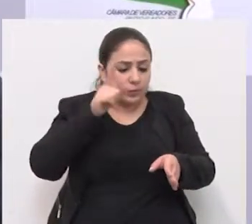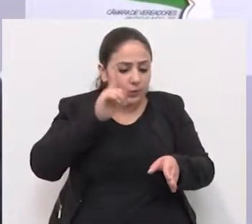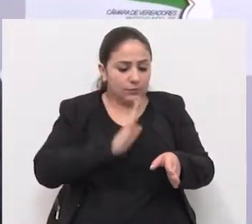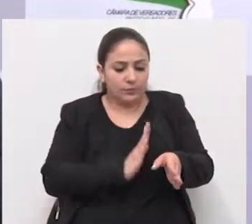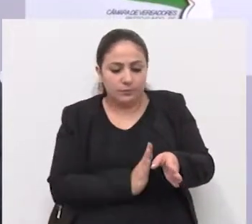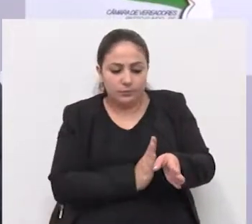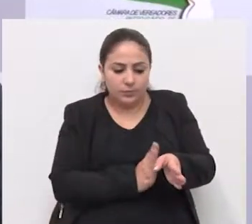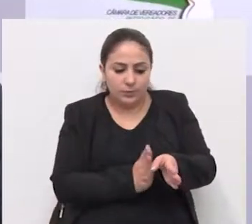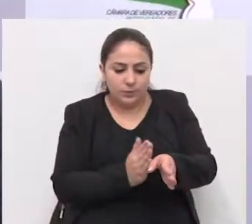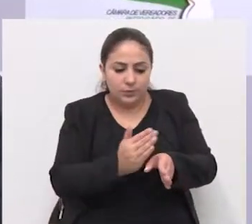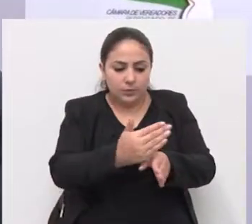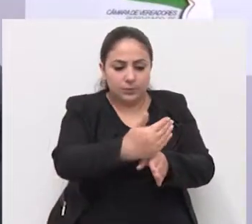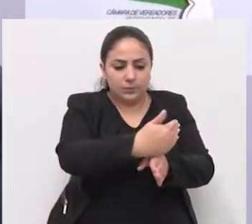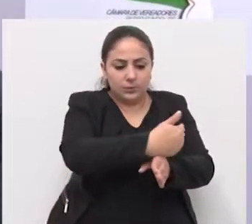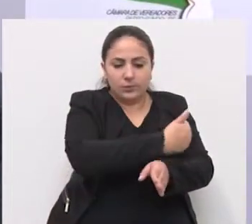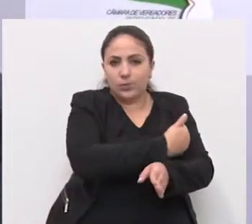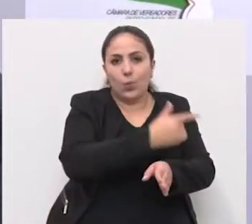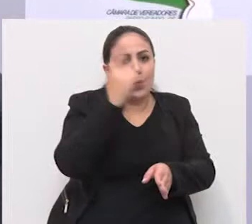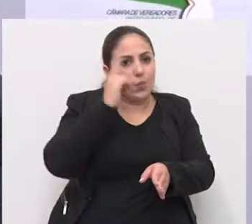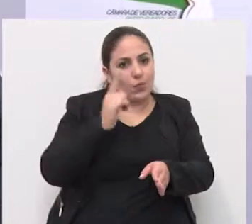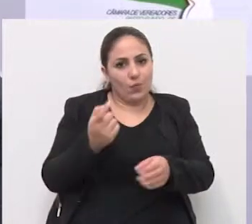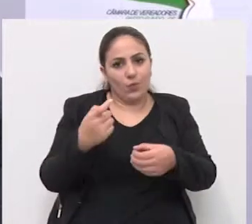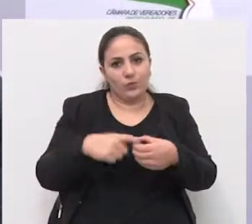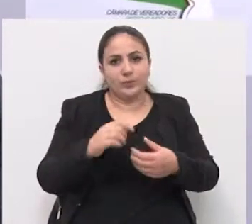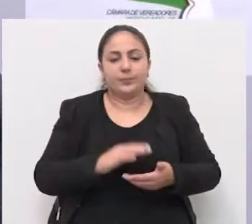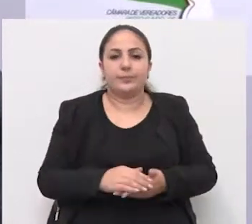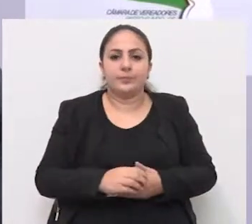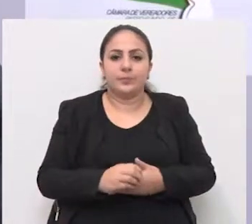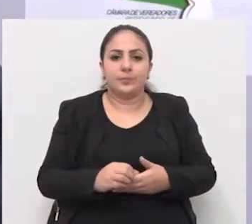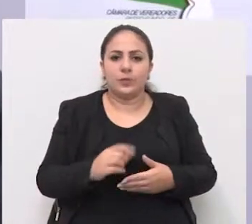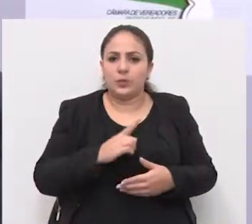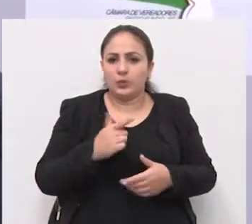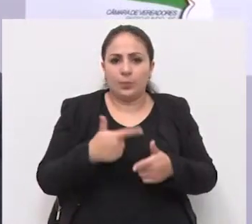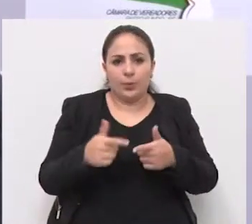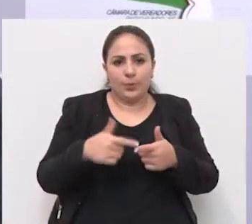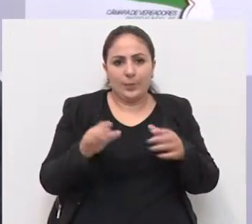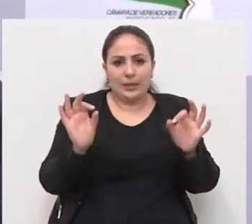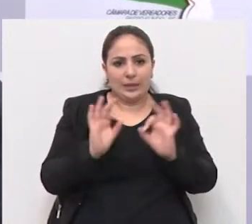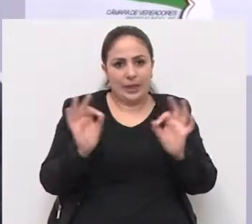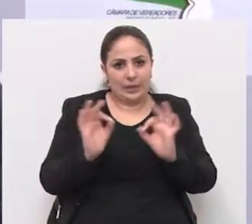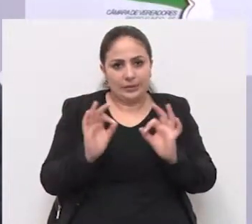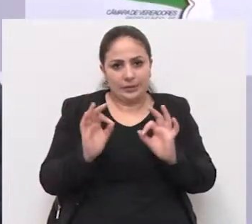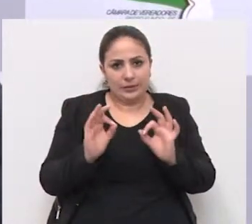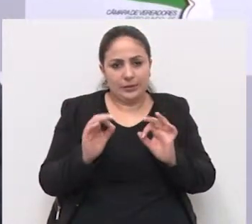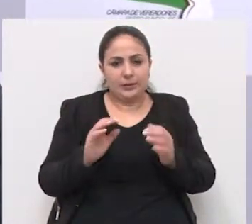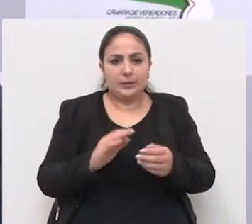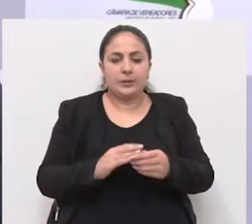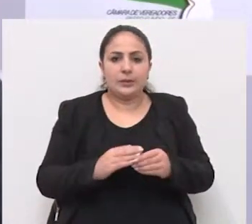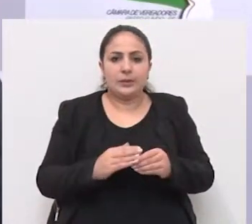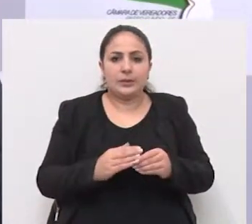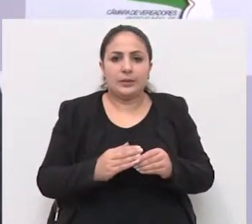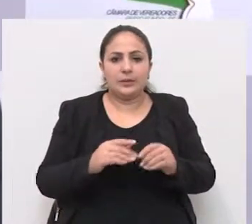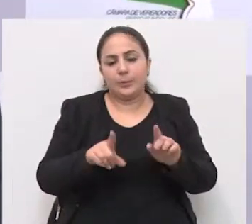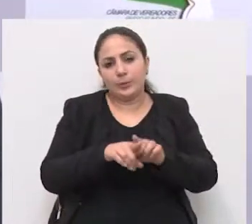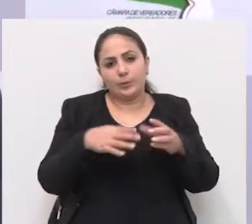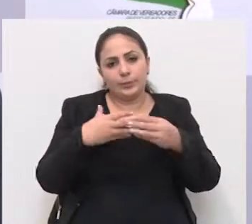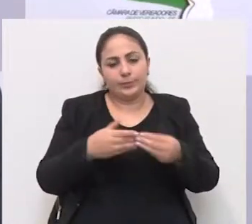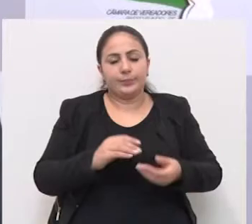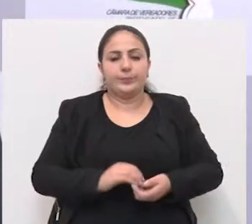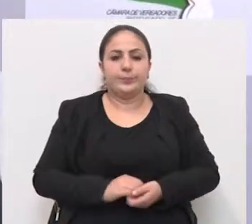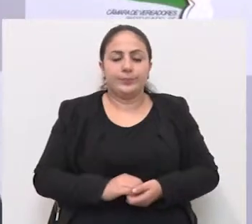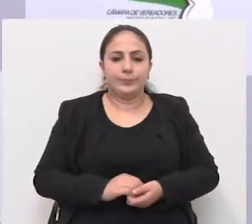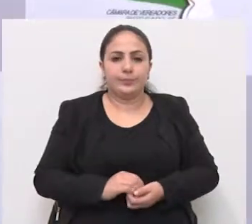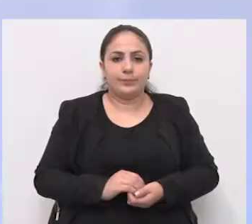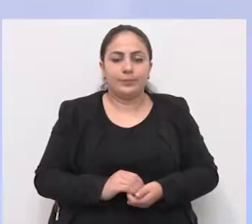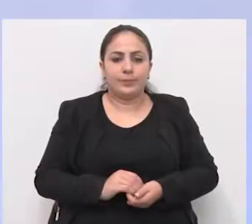sim para fazer um retorno antes de chegar ao pórtico de acesso à prefeitura, não causando transtorno nem para o trânsito e muito menos para